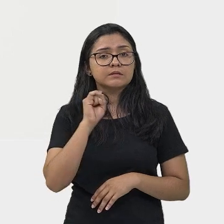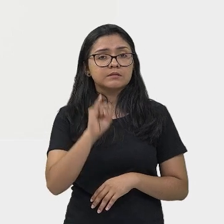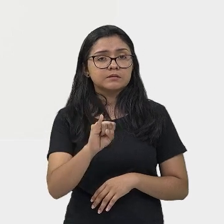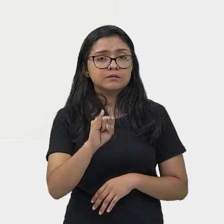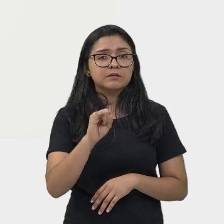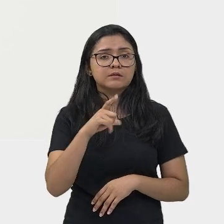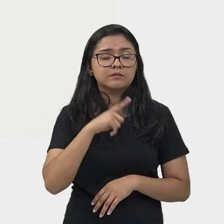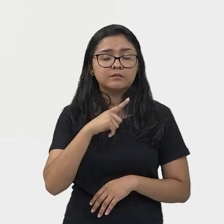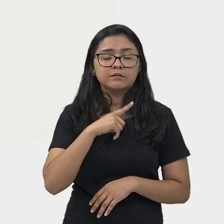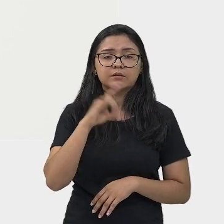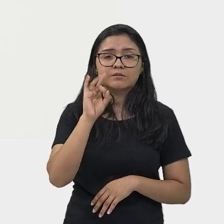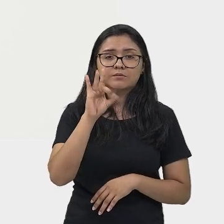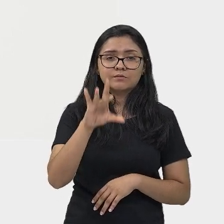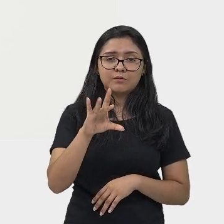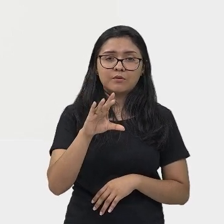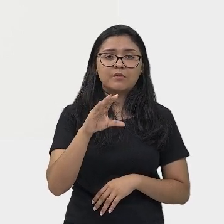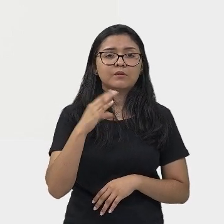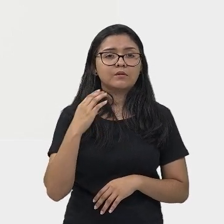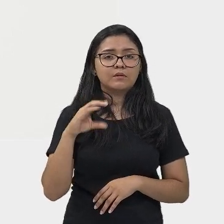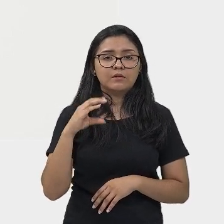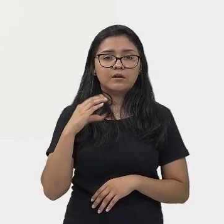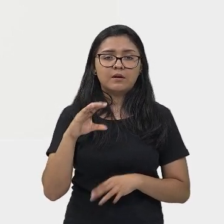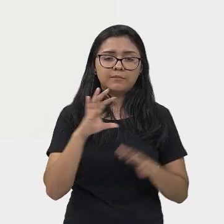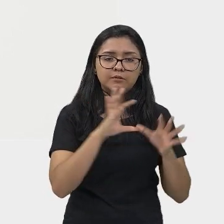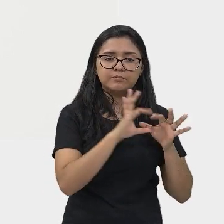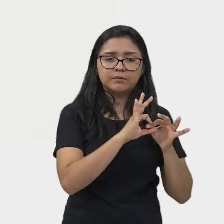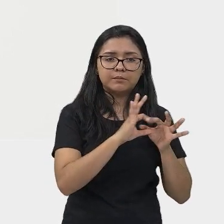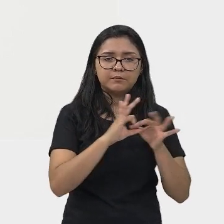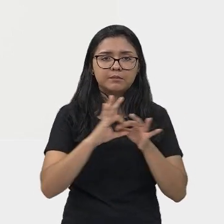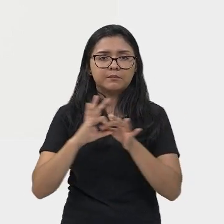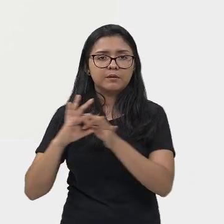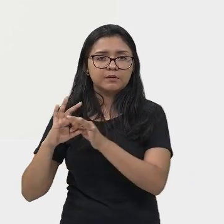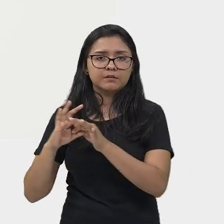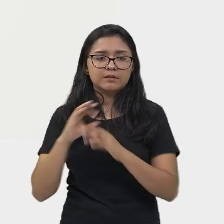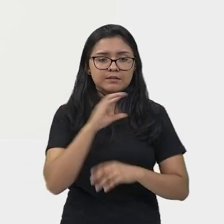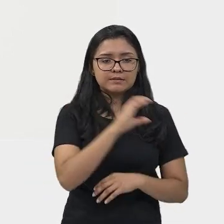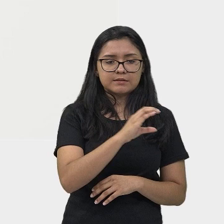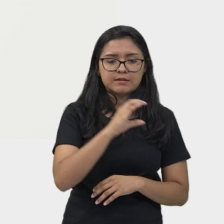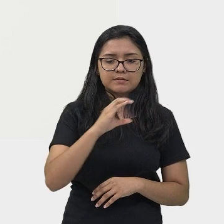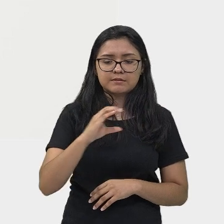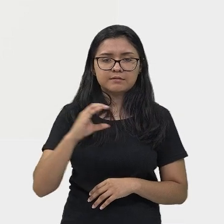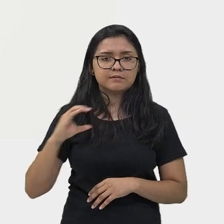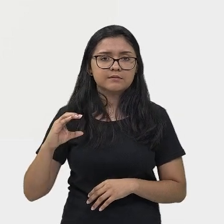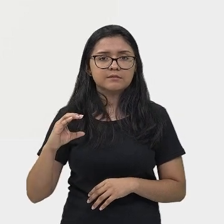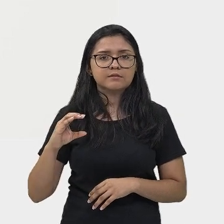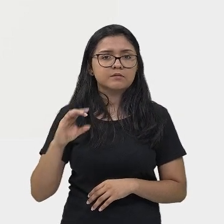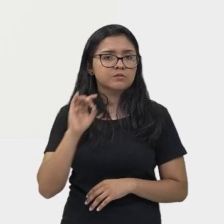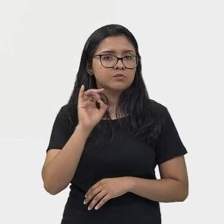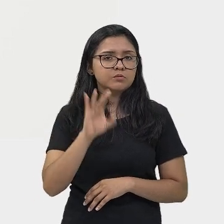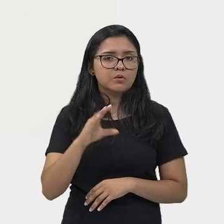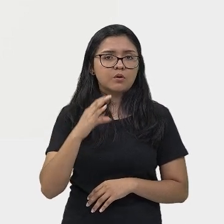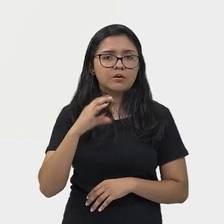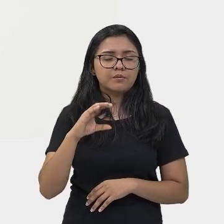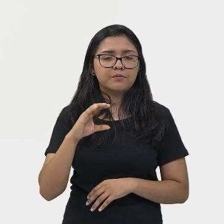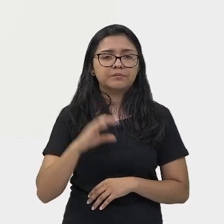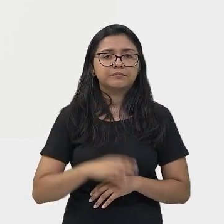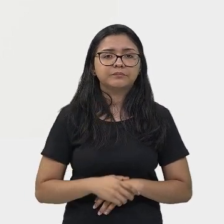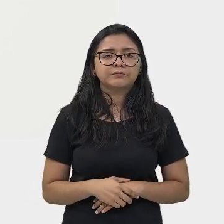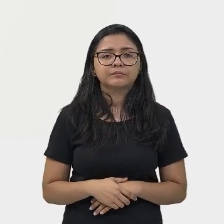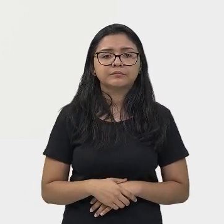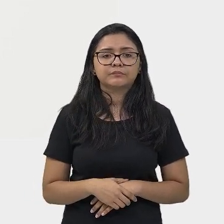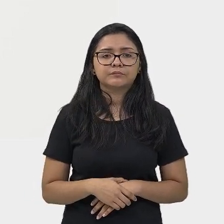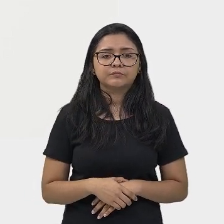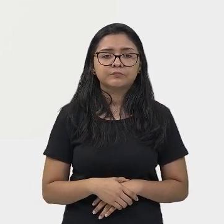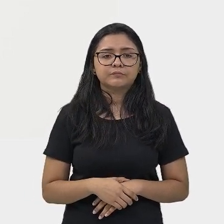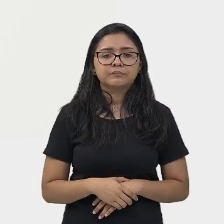de carbonos, né? As ligações, né, na verdade, são apenas por átomos de carbonos,